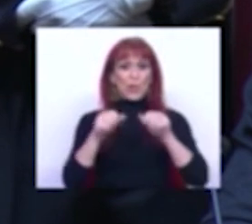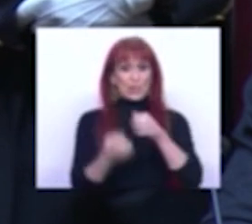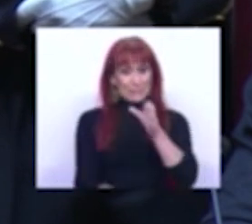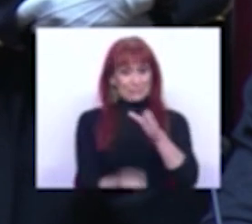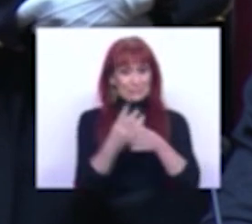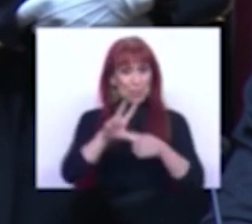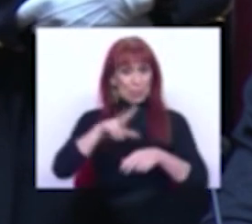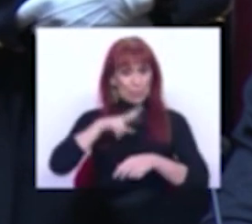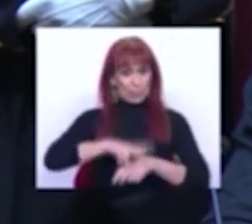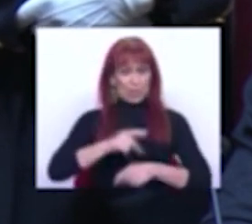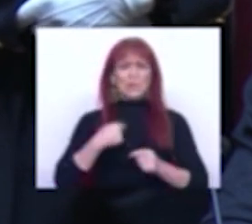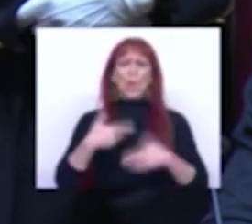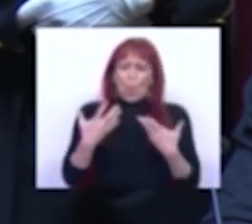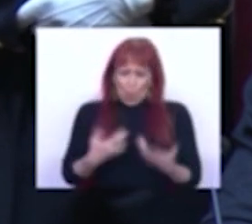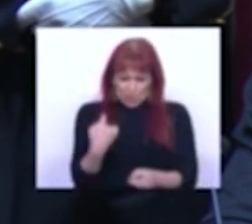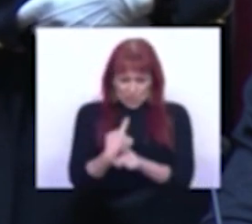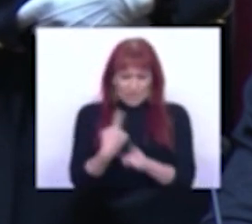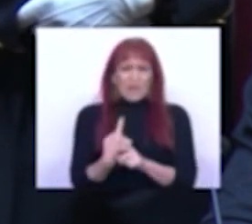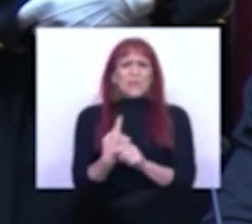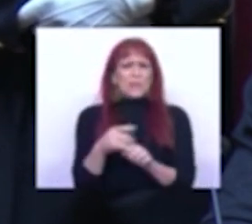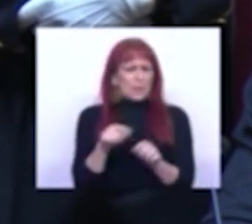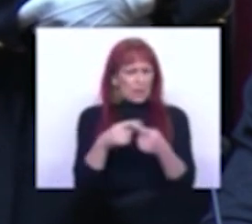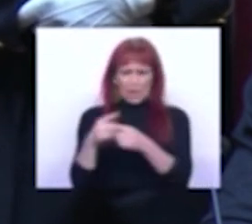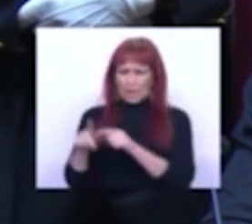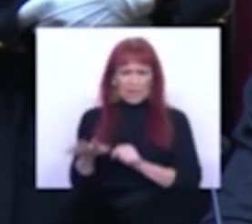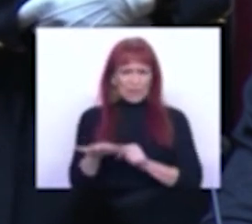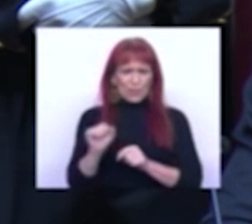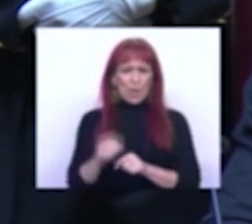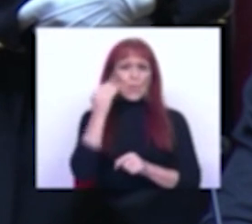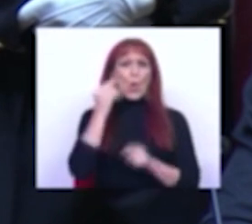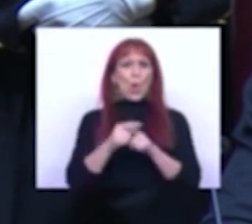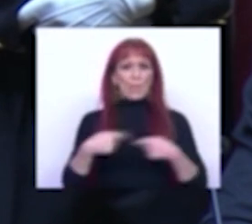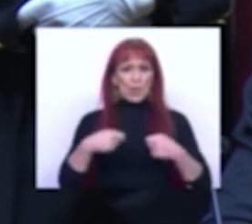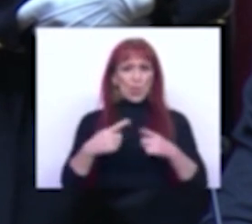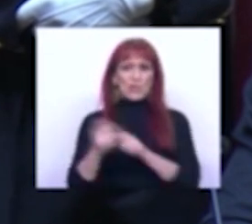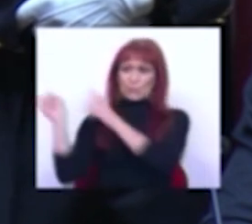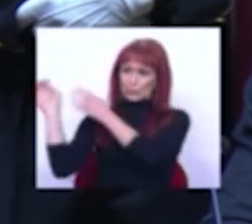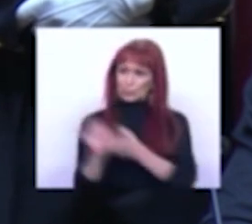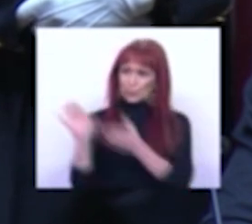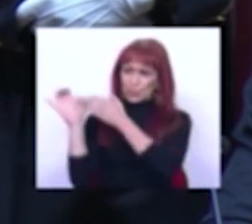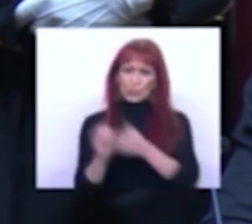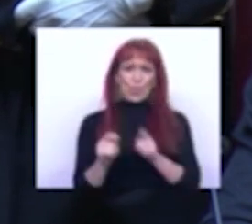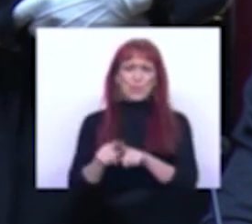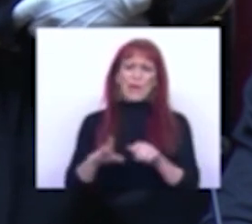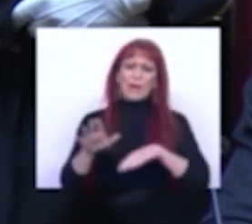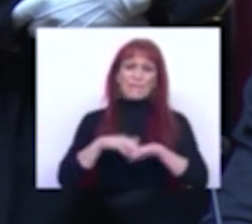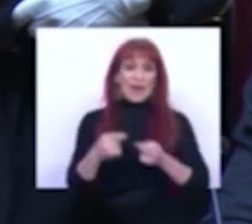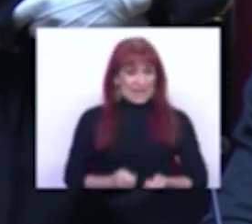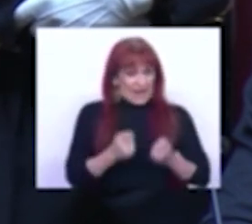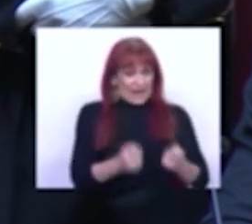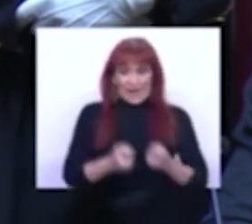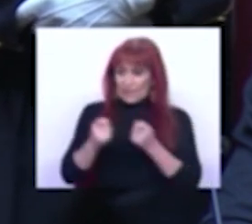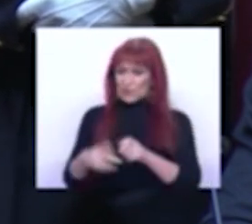origem. Continua a sê-lo hoje e de várias maneiras, através do consumo e das remessas, captando e realizando